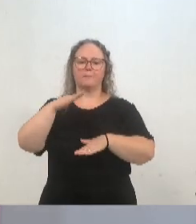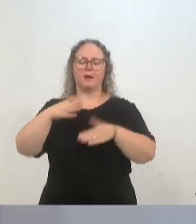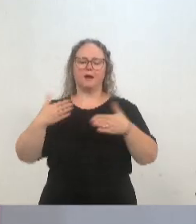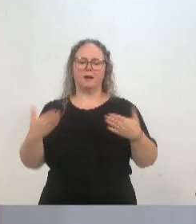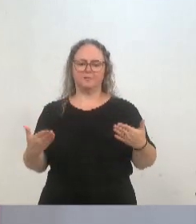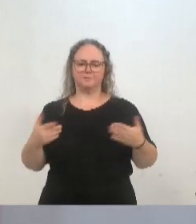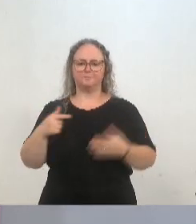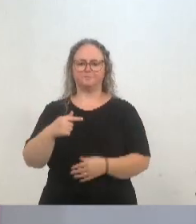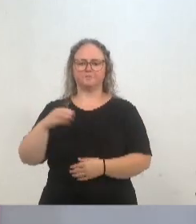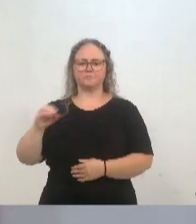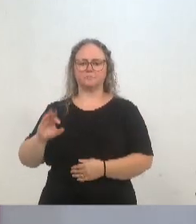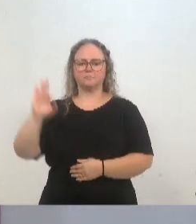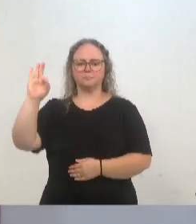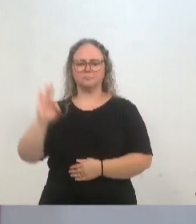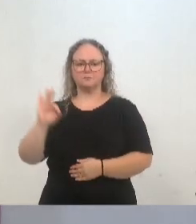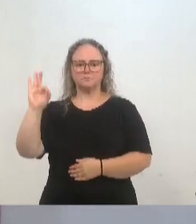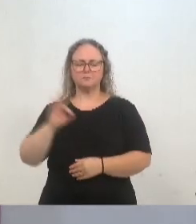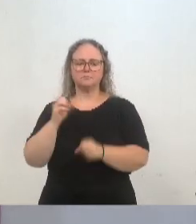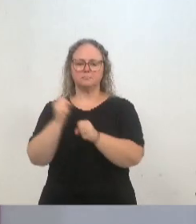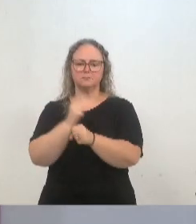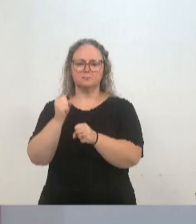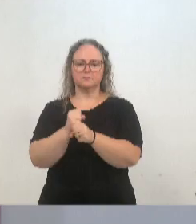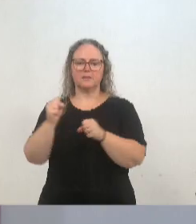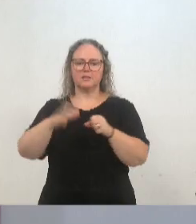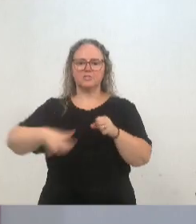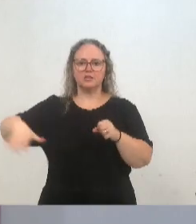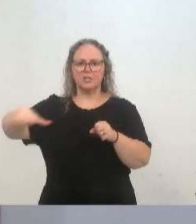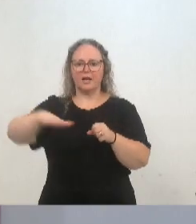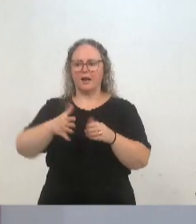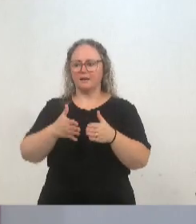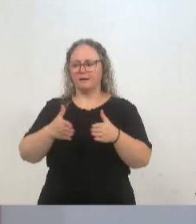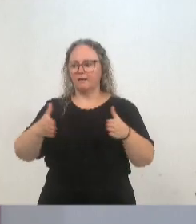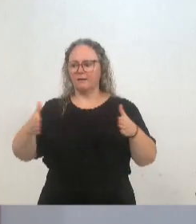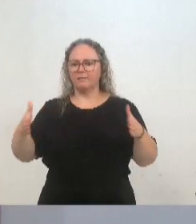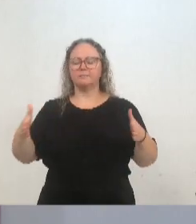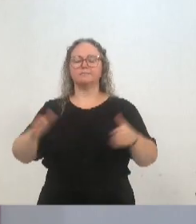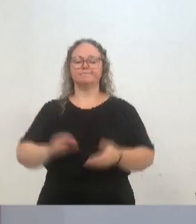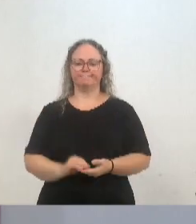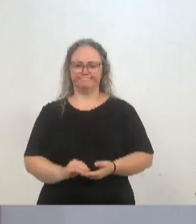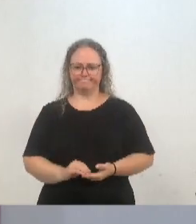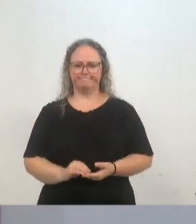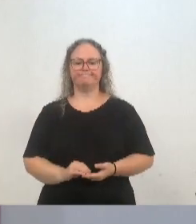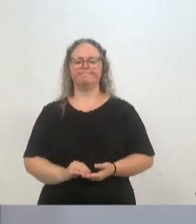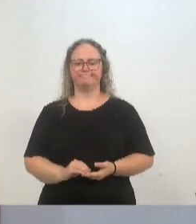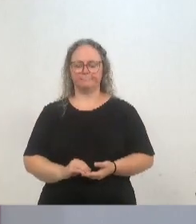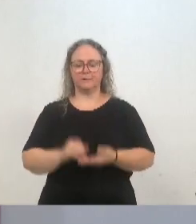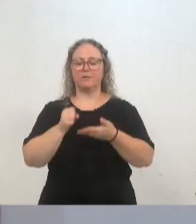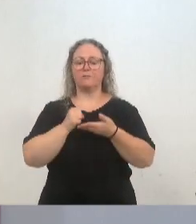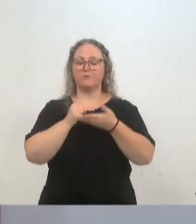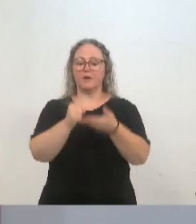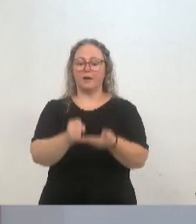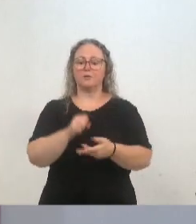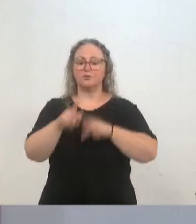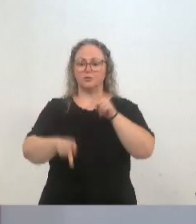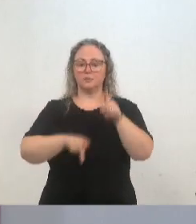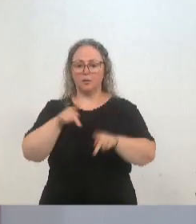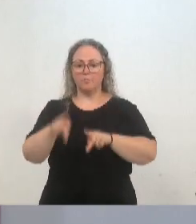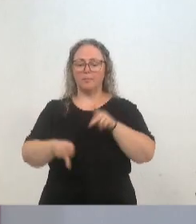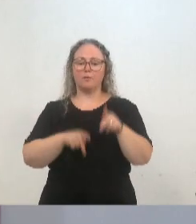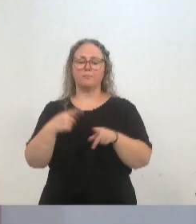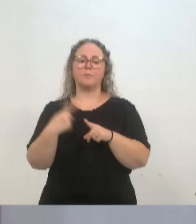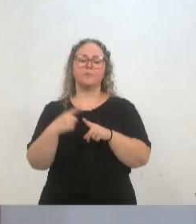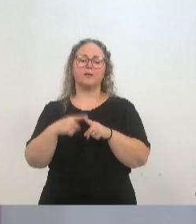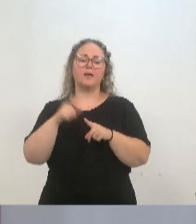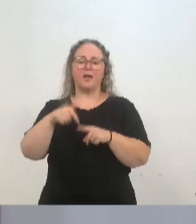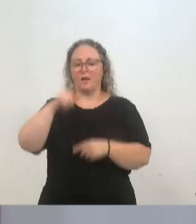70% de incremento na área construída do Hospital Santo Antônio. Então isso fará muita diferença para a nossa população, até porque esse hospital tem um caráter regional, por